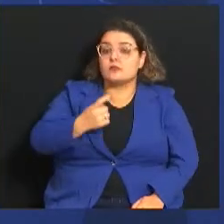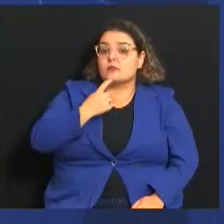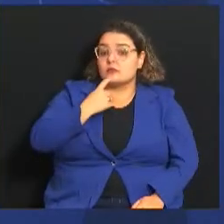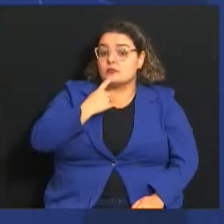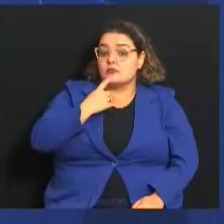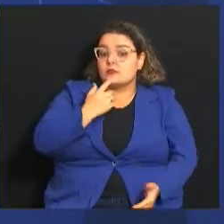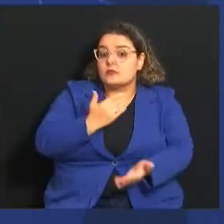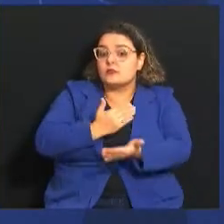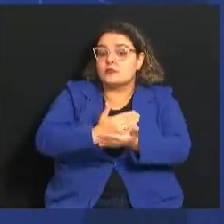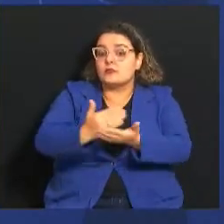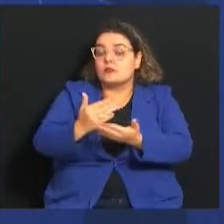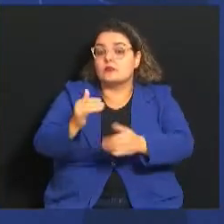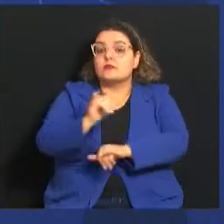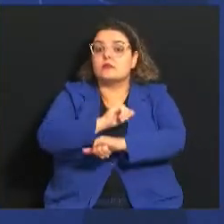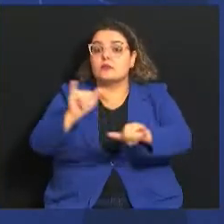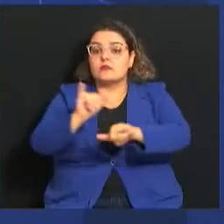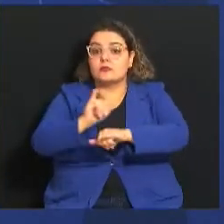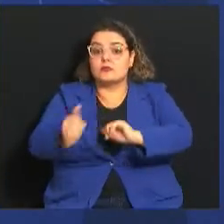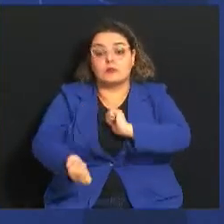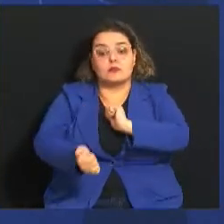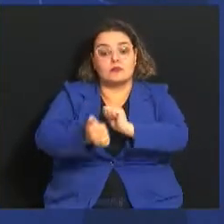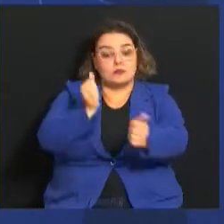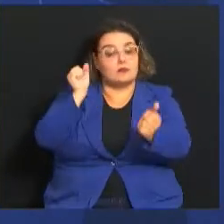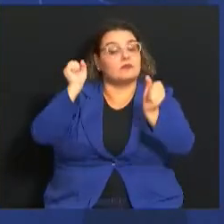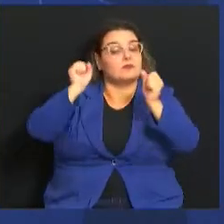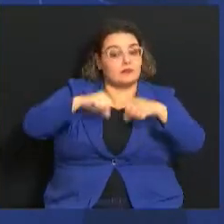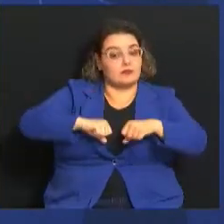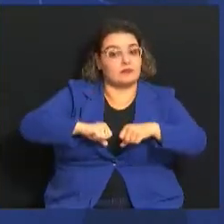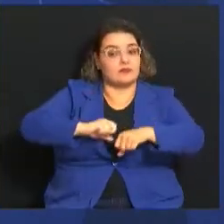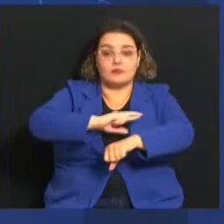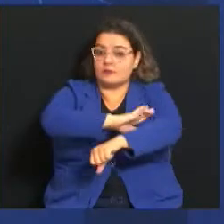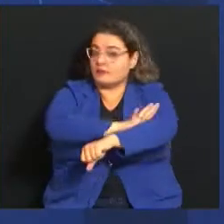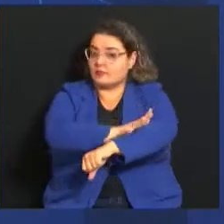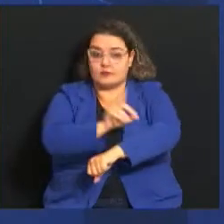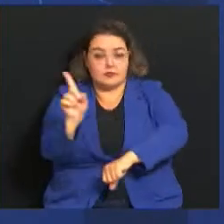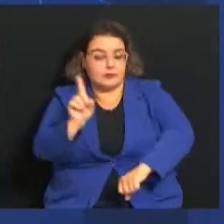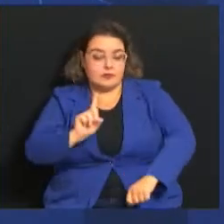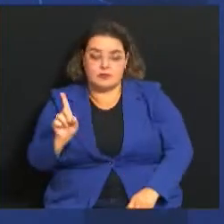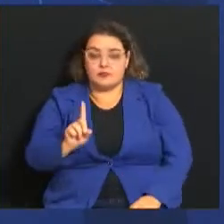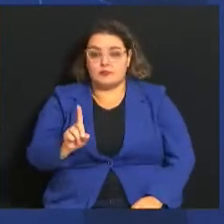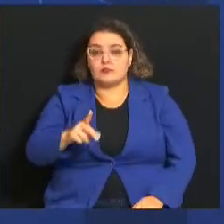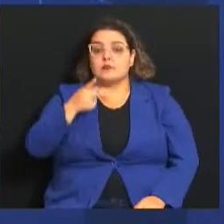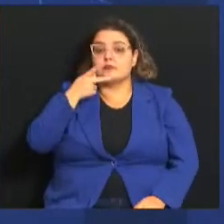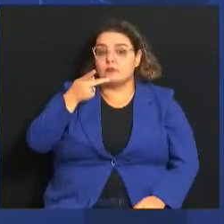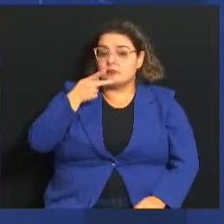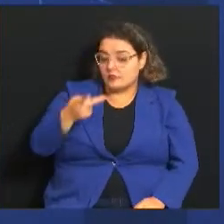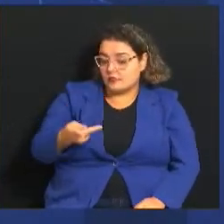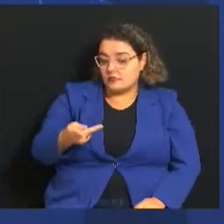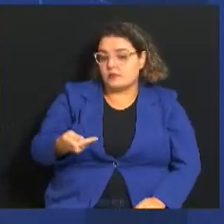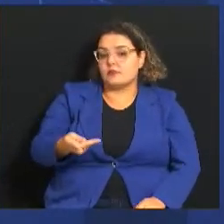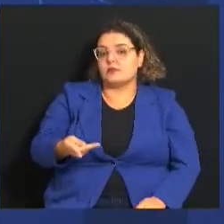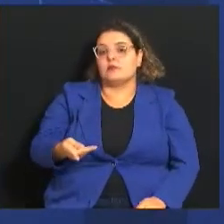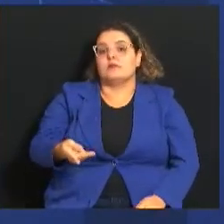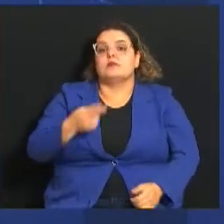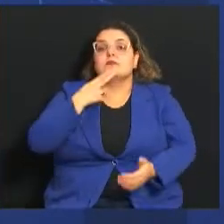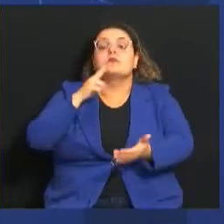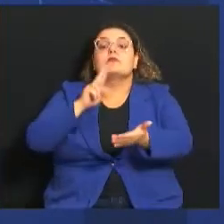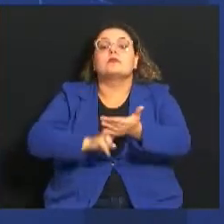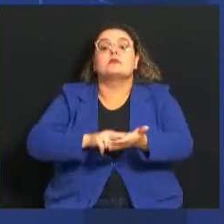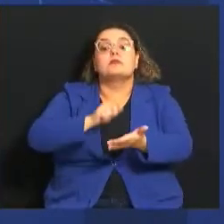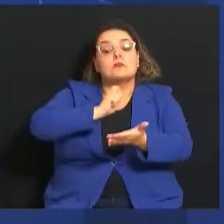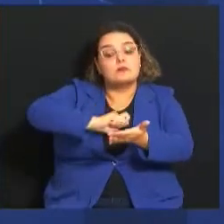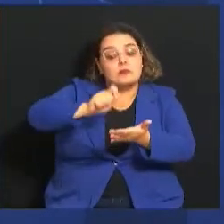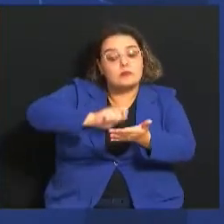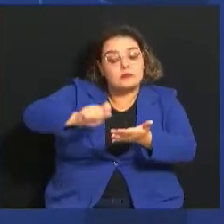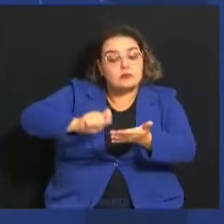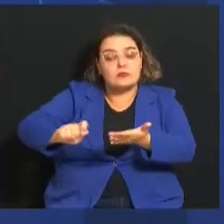iniciada a campanha Esporte Sim, Racismo Não. E contou com a assinatura de uma Carta de